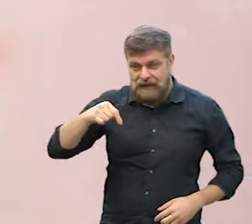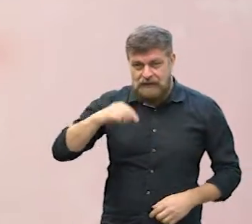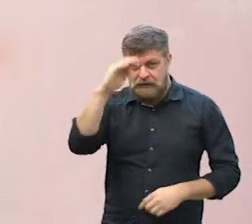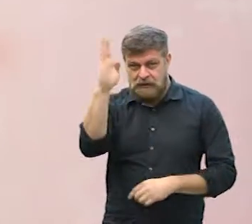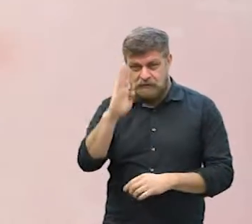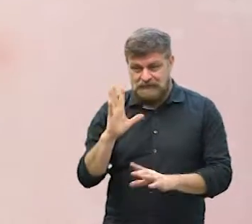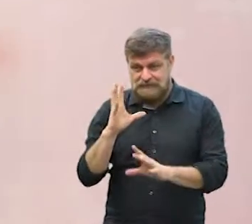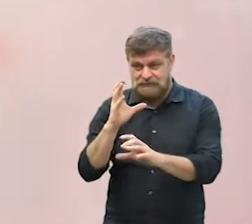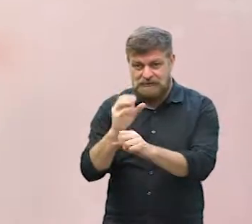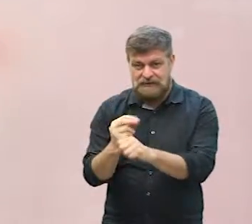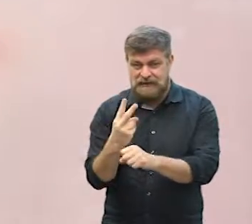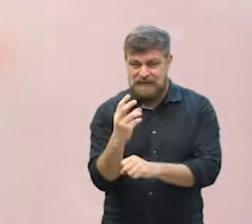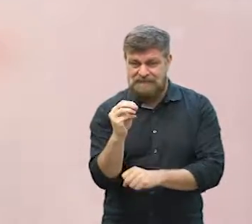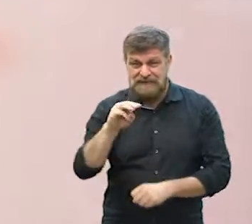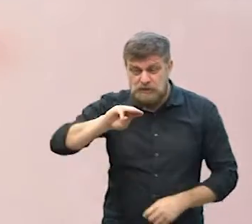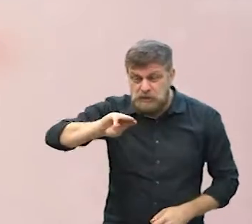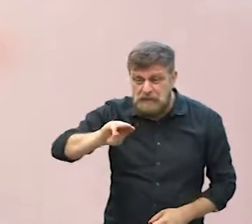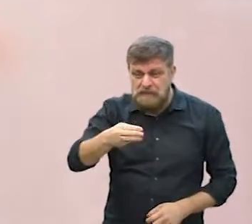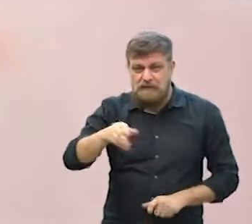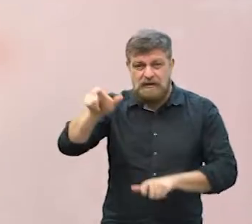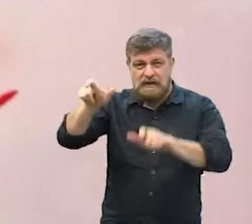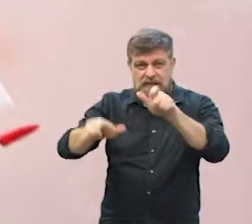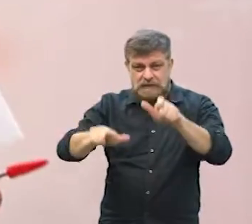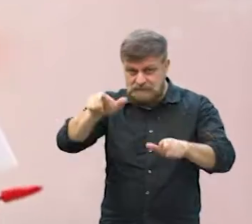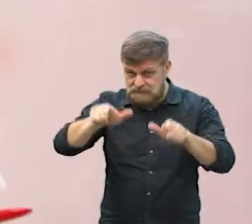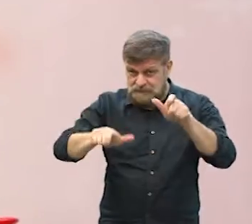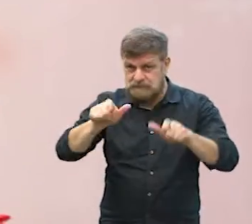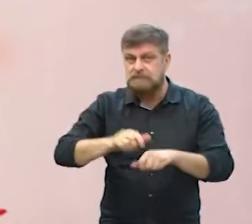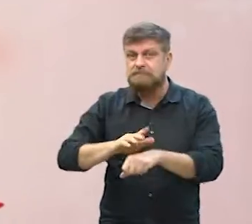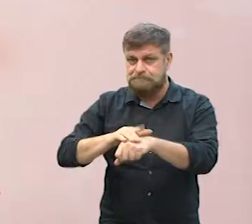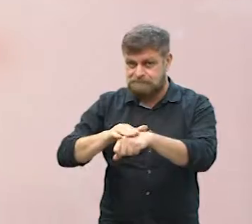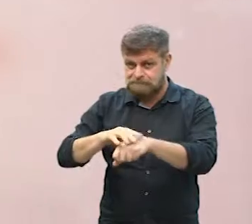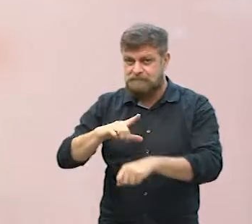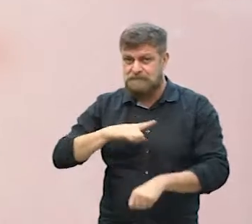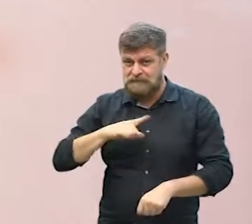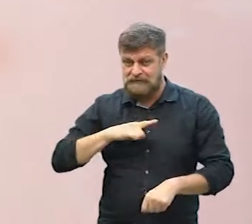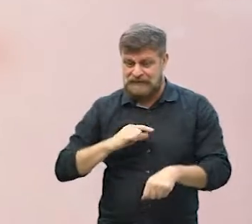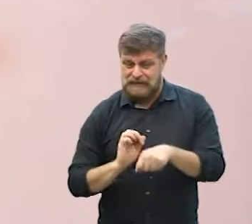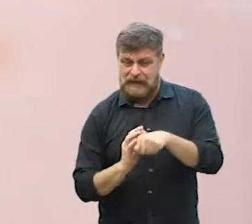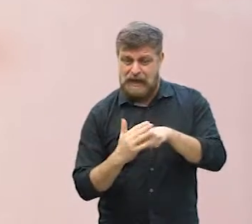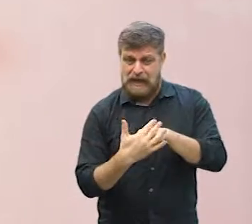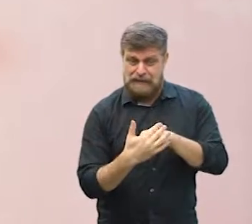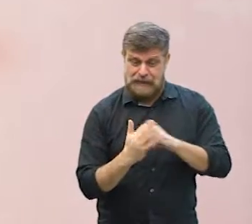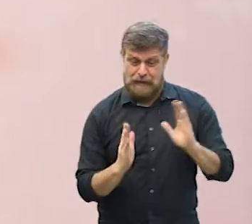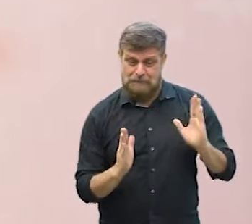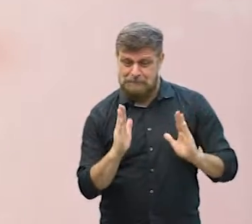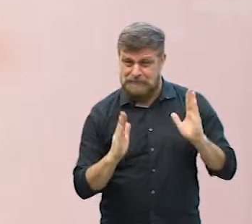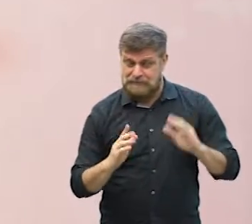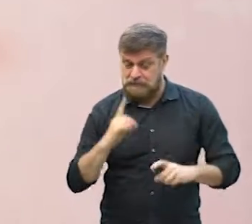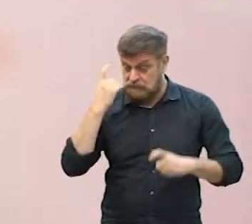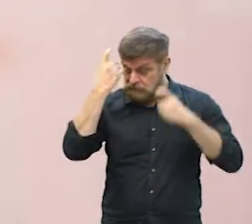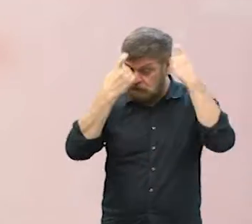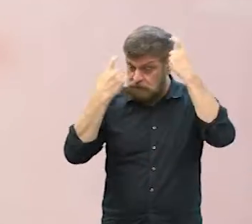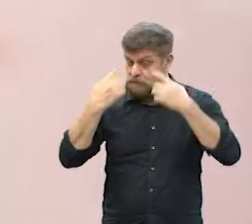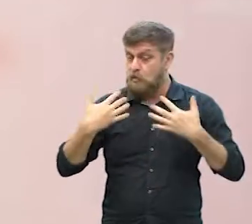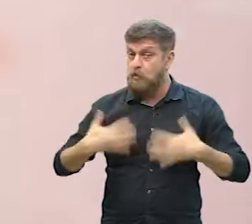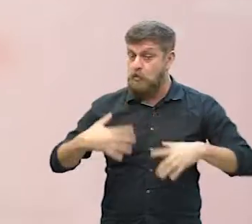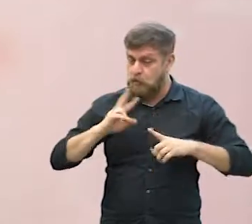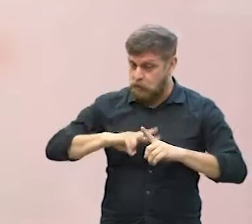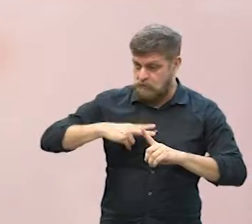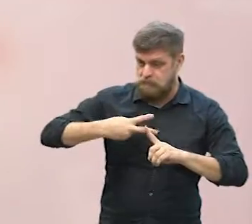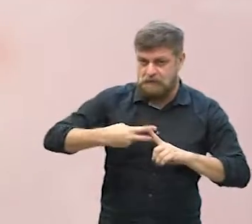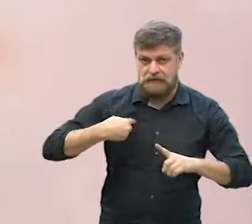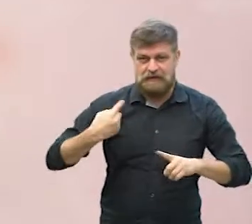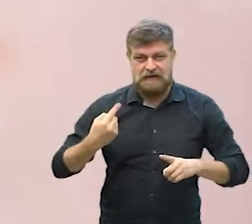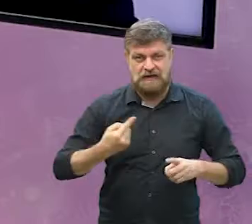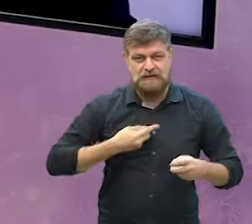20 milhões de asmáticos. E em período de pandemia, a situação a preocupa ainda mais. Por isso, a